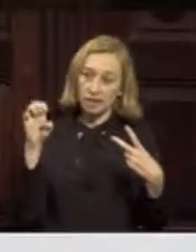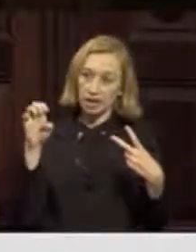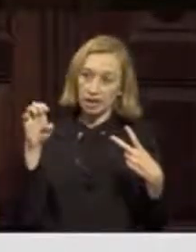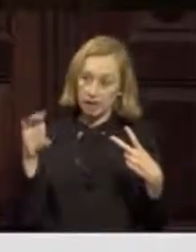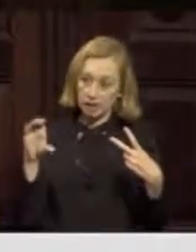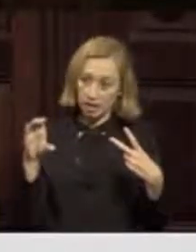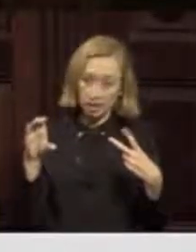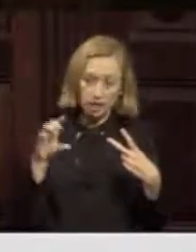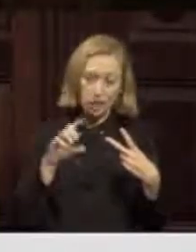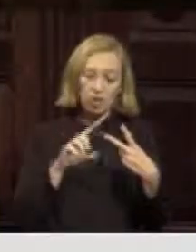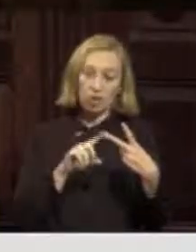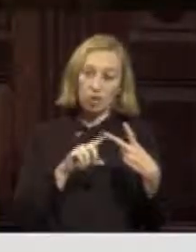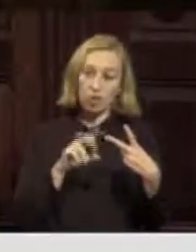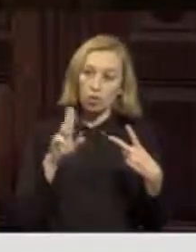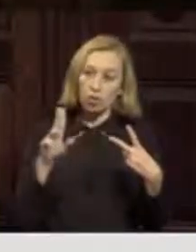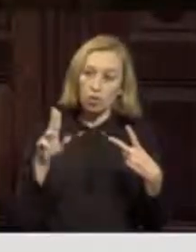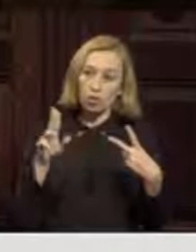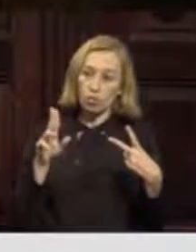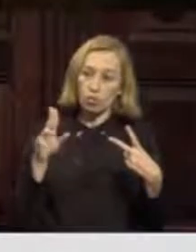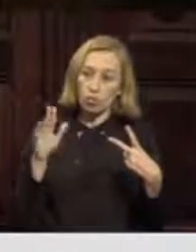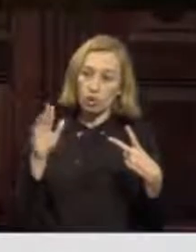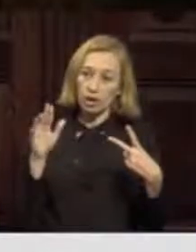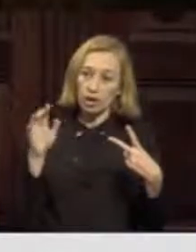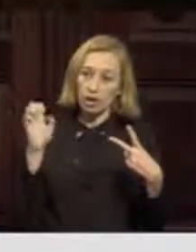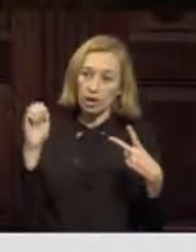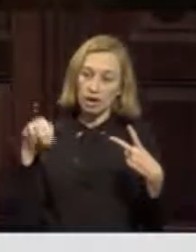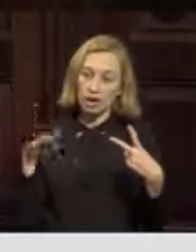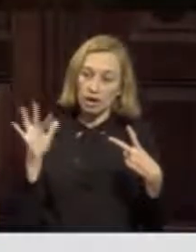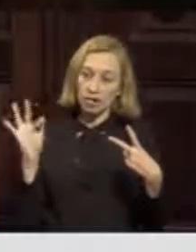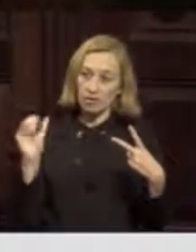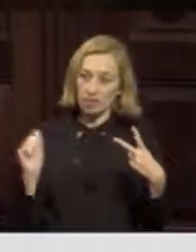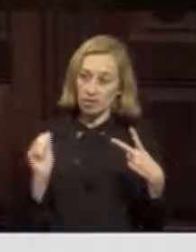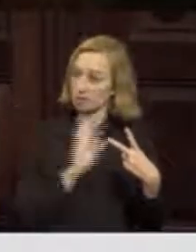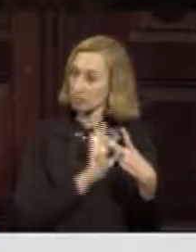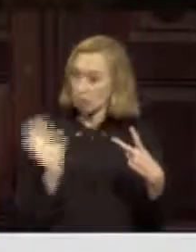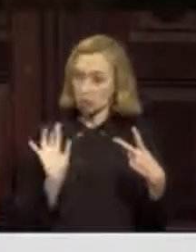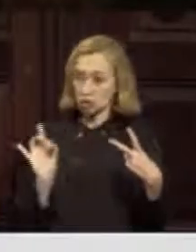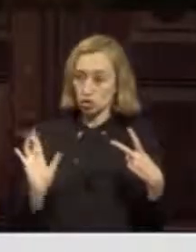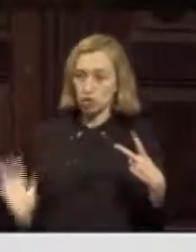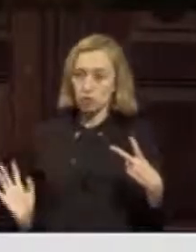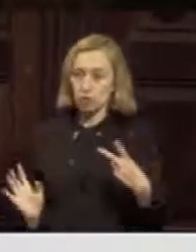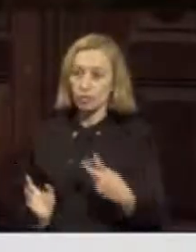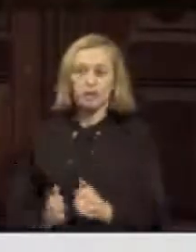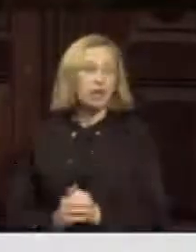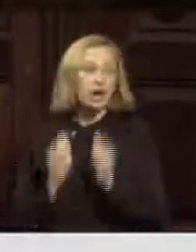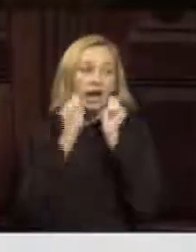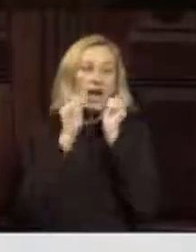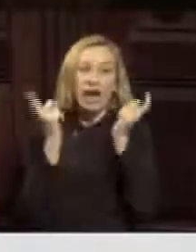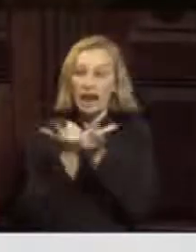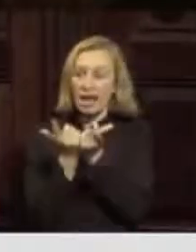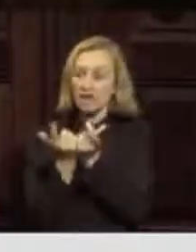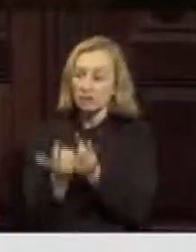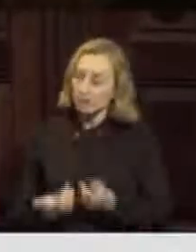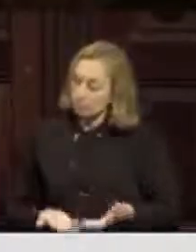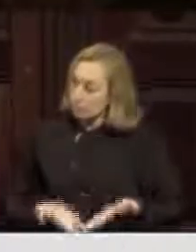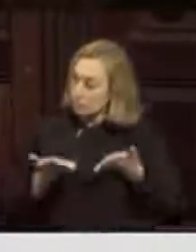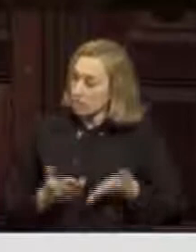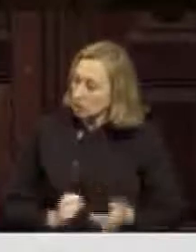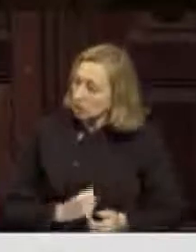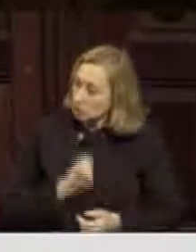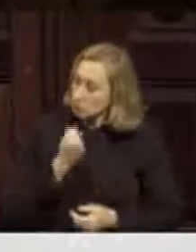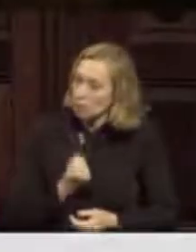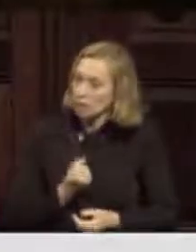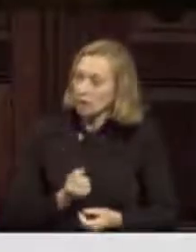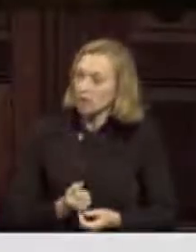a resistência através da Comissão de Educação. Essa casa vai seguramente se empenhar para que